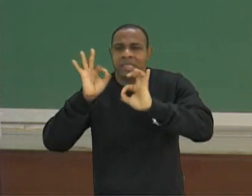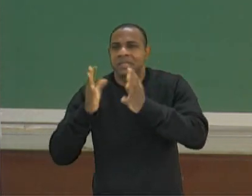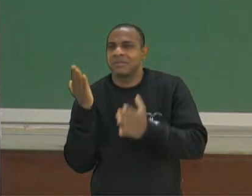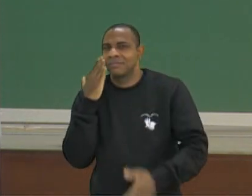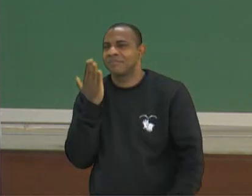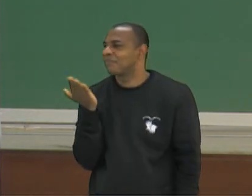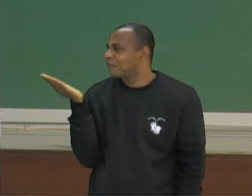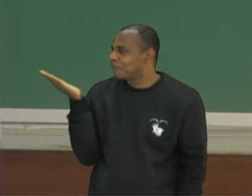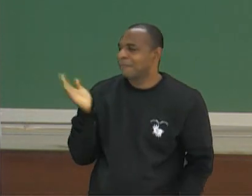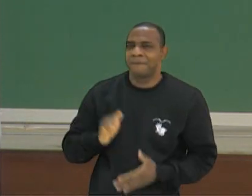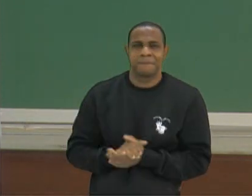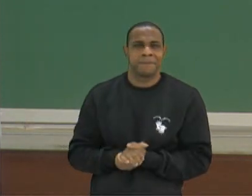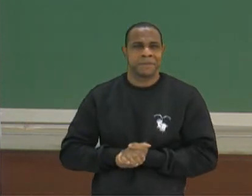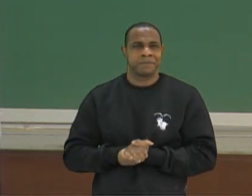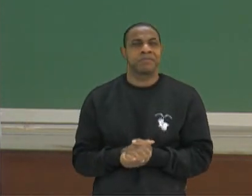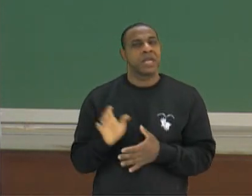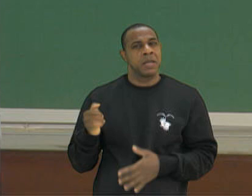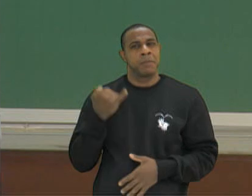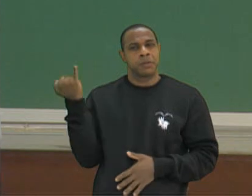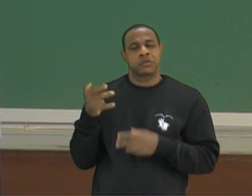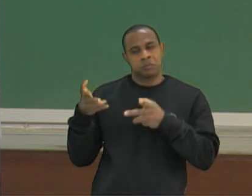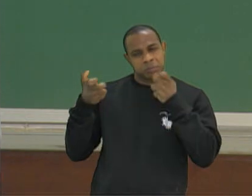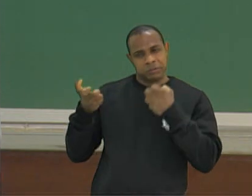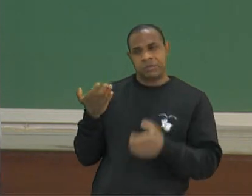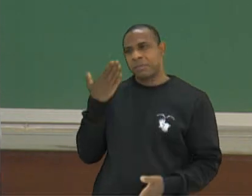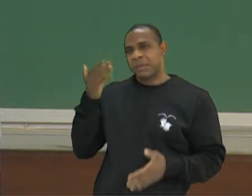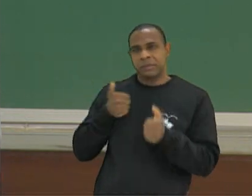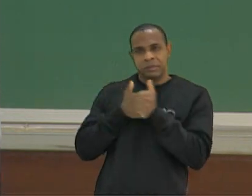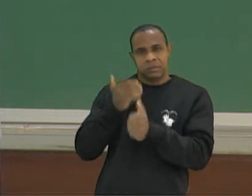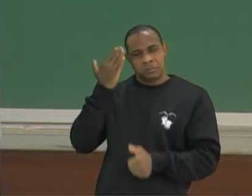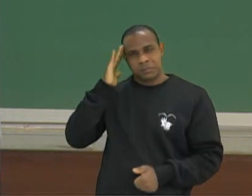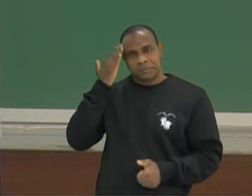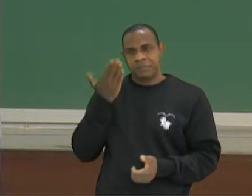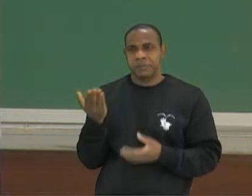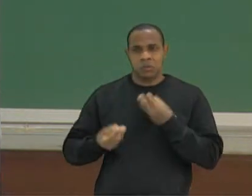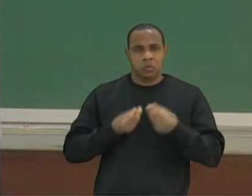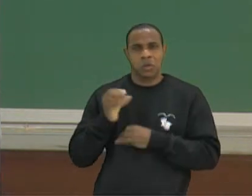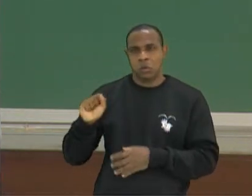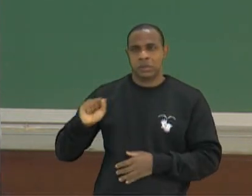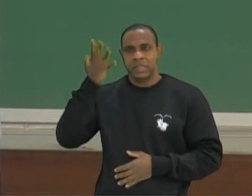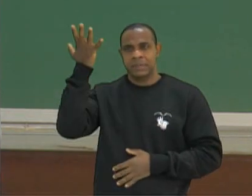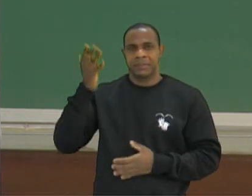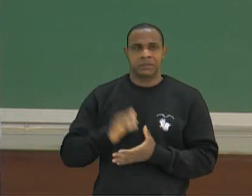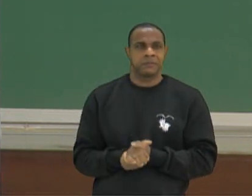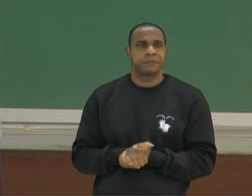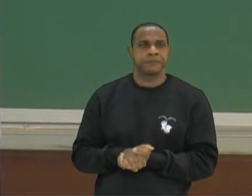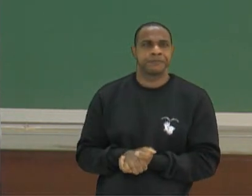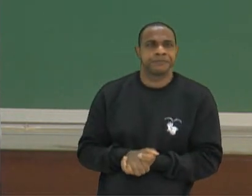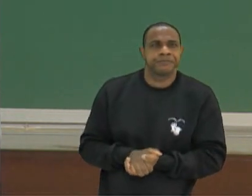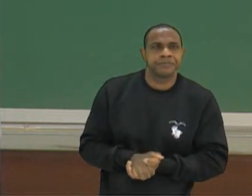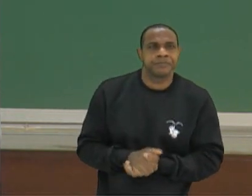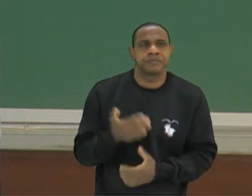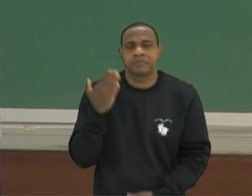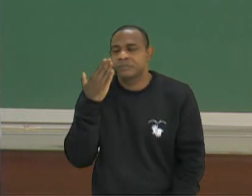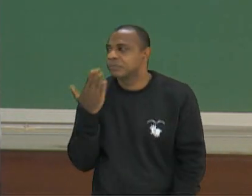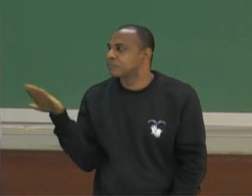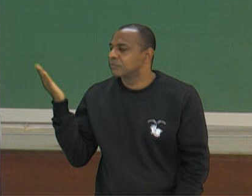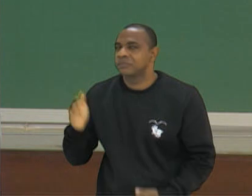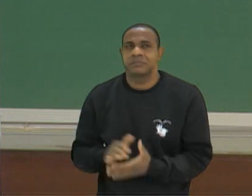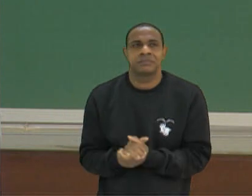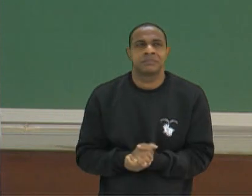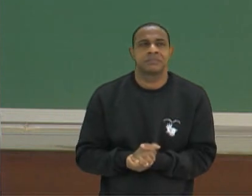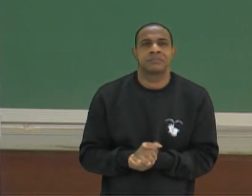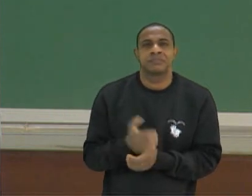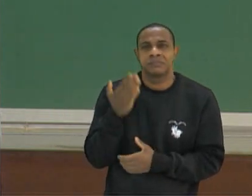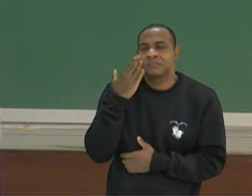de fendas, ok? Então isso é importante que você venha a compreender o fenômeno. Avançando para a nossa próxima tela, temos ali um exercício